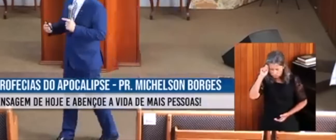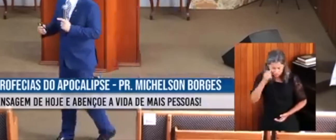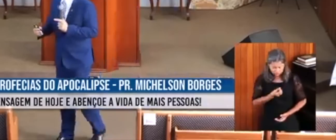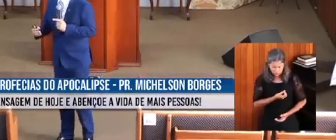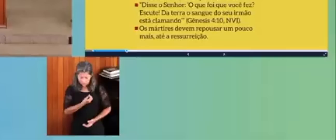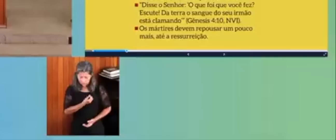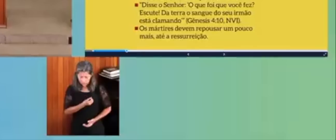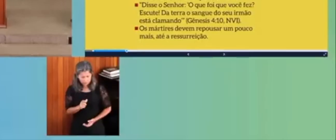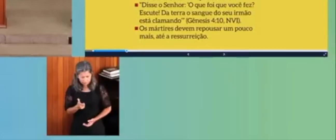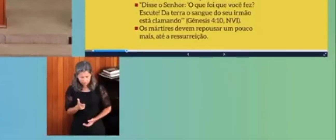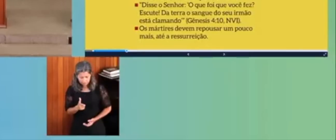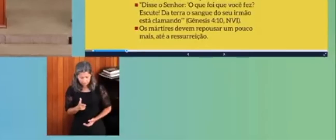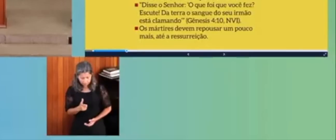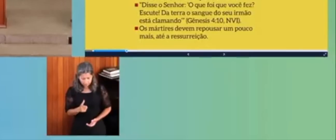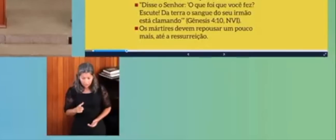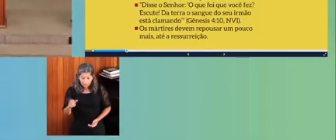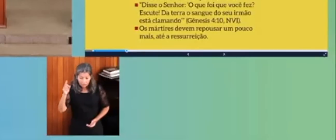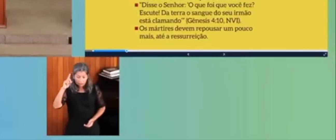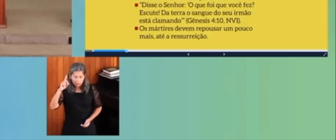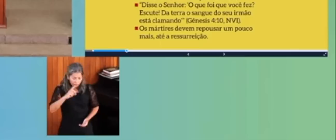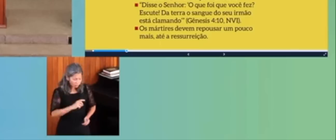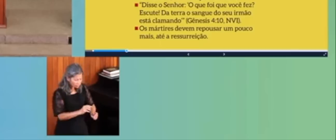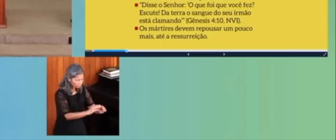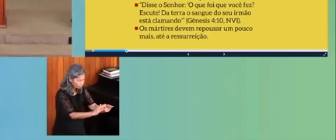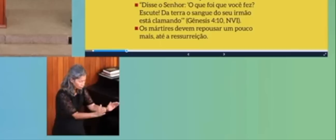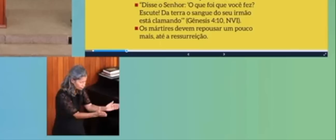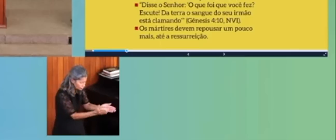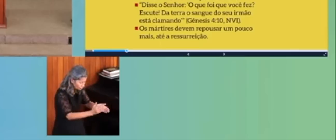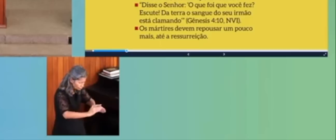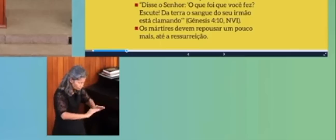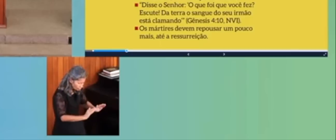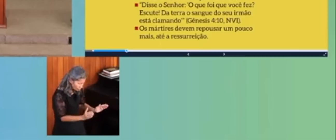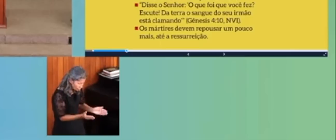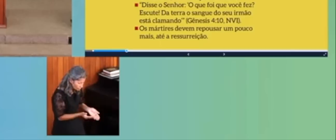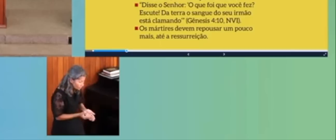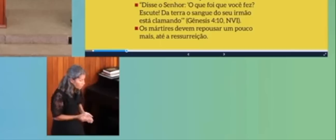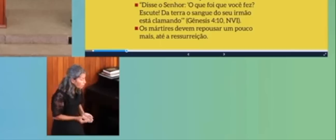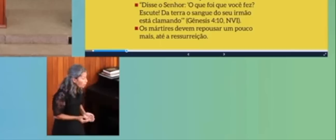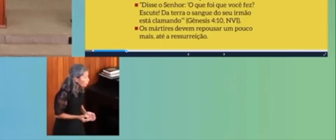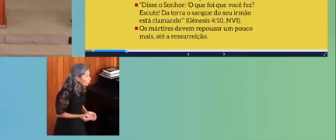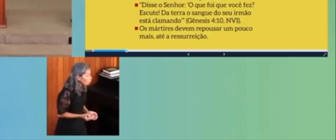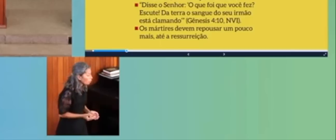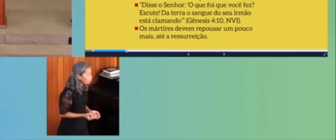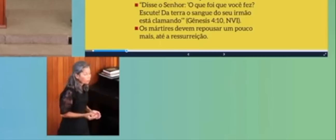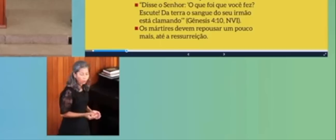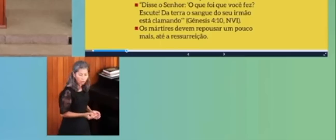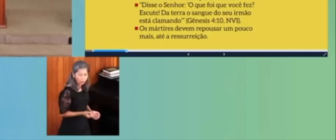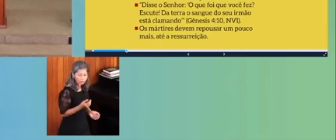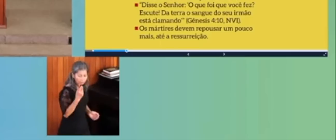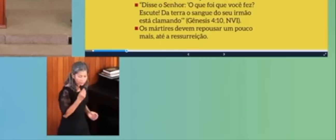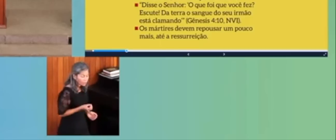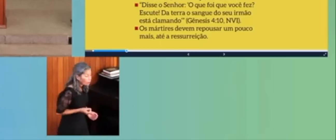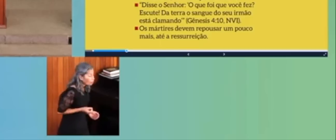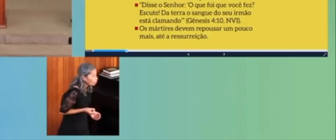Por isso que, quando ali em Atos dos Apóstolos, fala dos batismos que eram feitos, dizia, algumas traduções